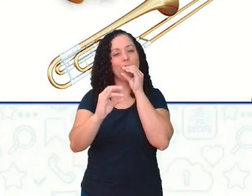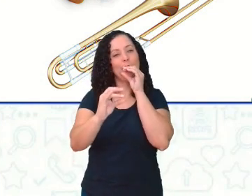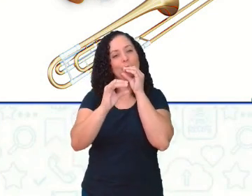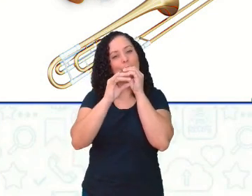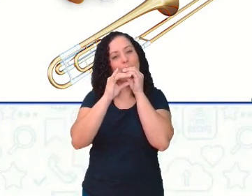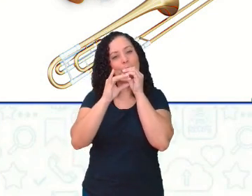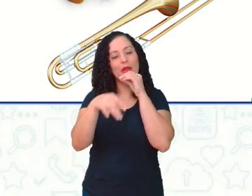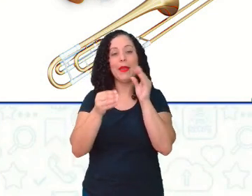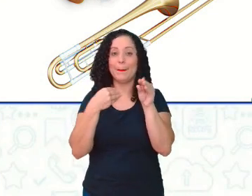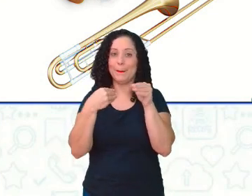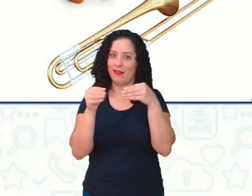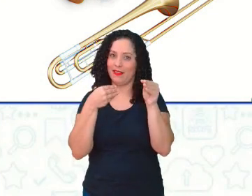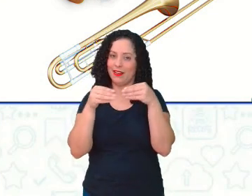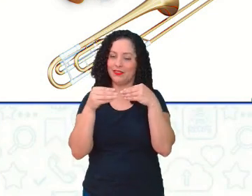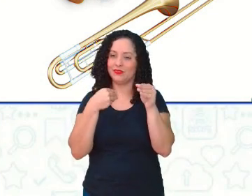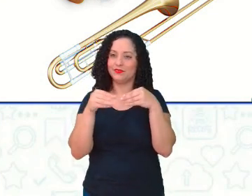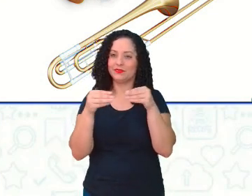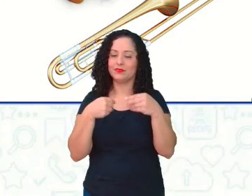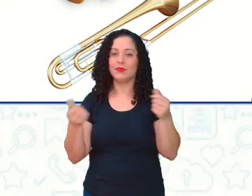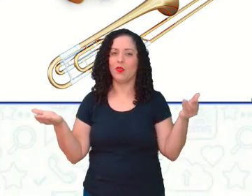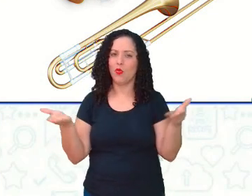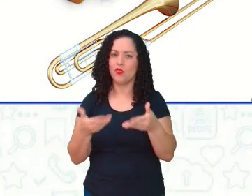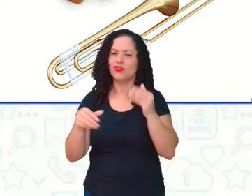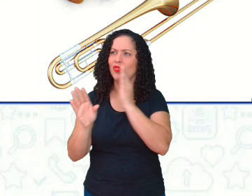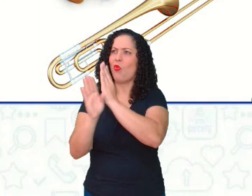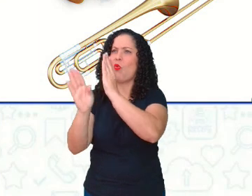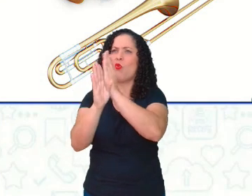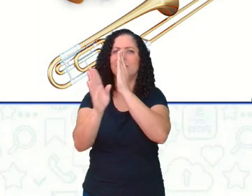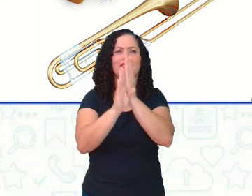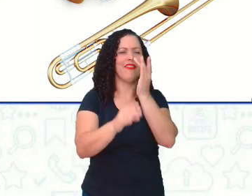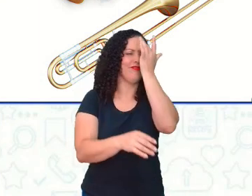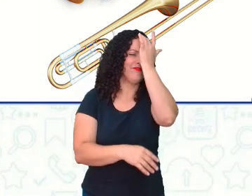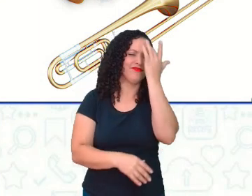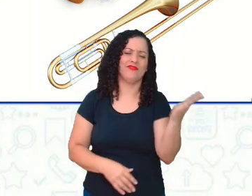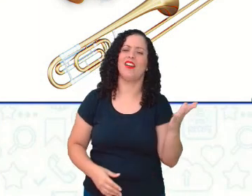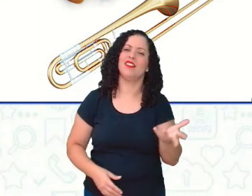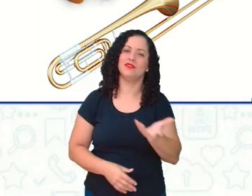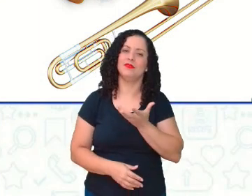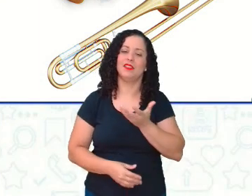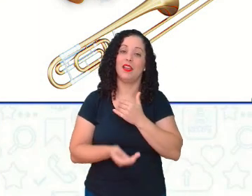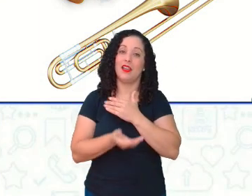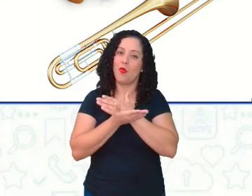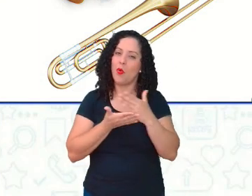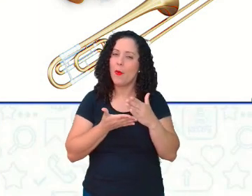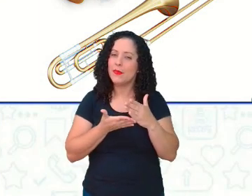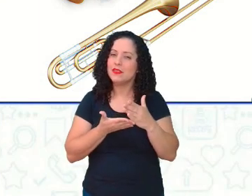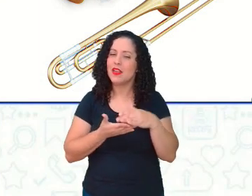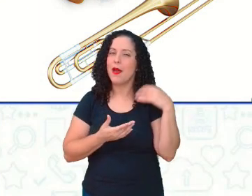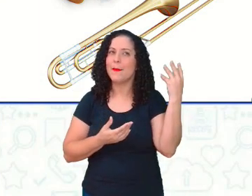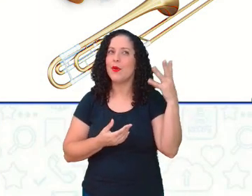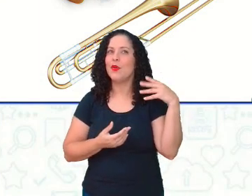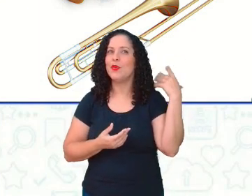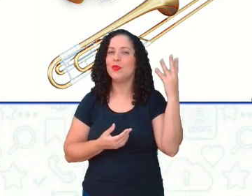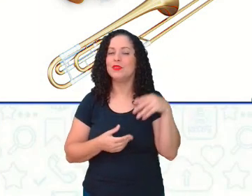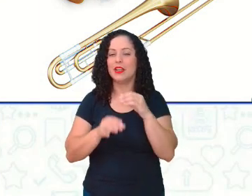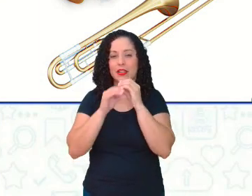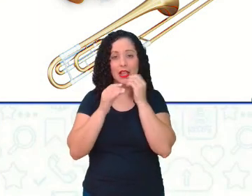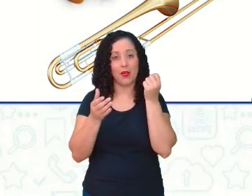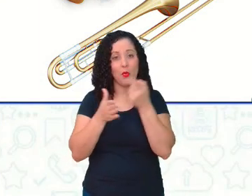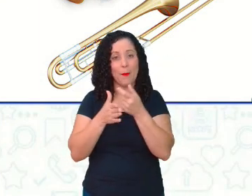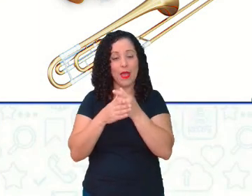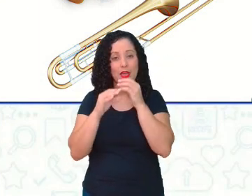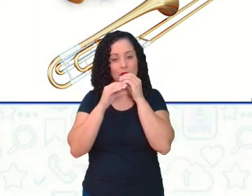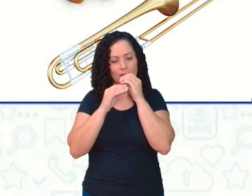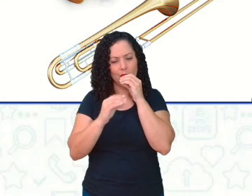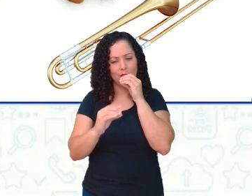de plástico, né? Hoje em dia a gente encontra facilmente, quem quiser começar a aprender música, uma boa forma é comprar uma flauta